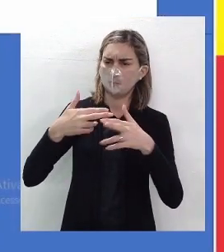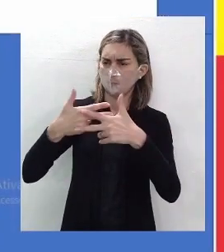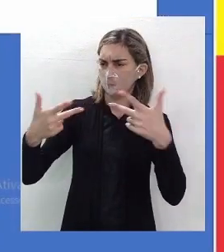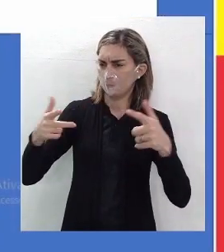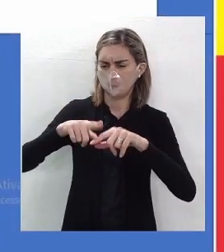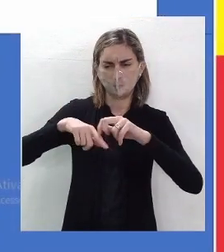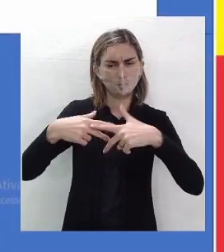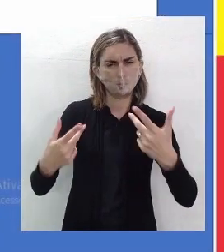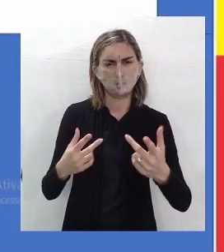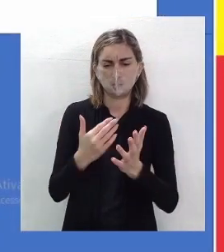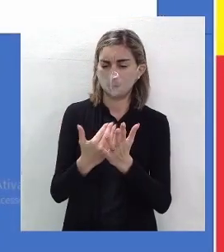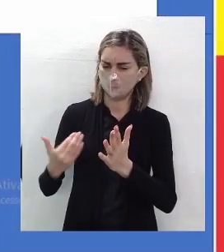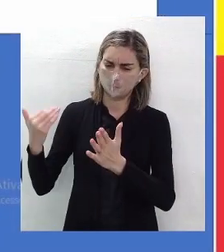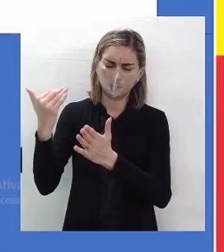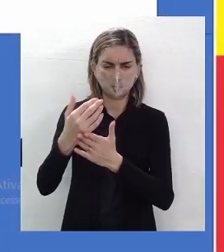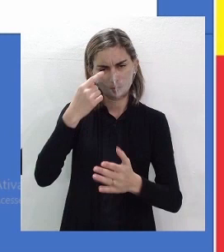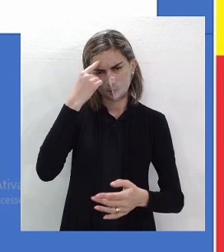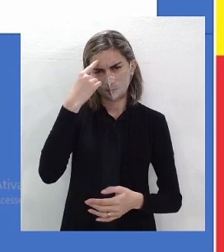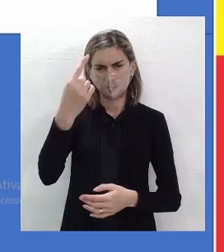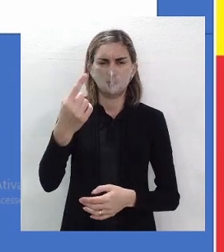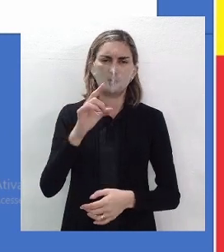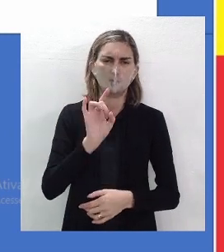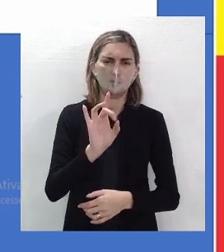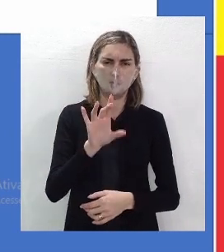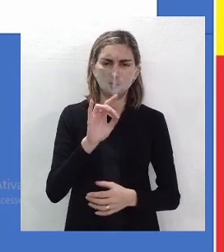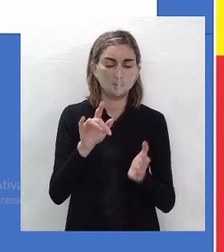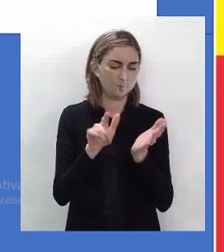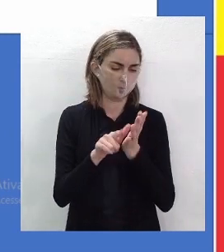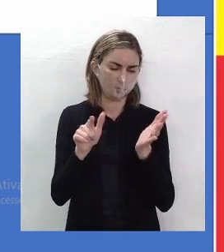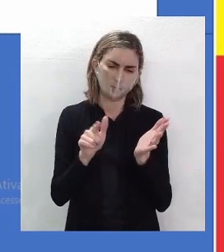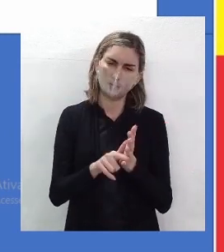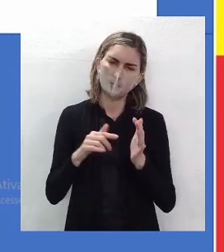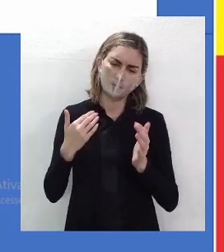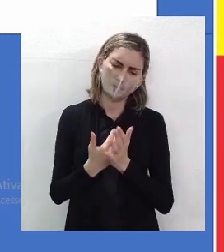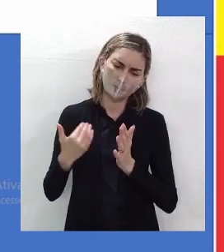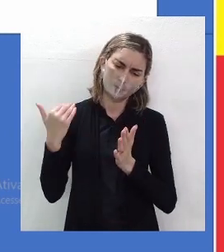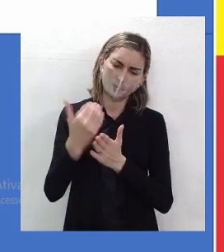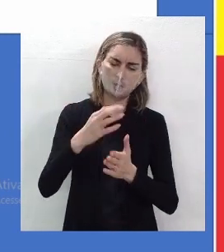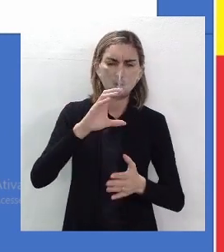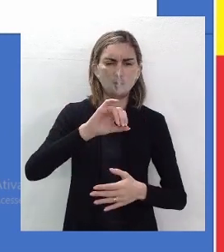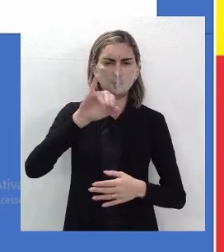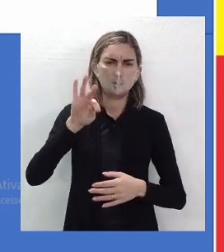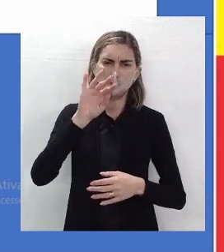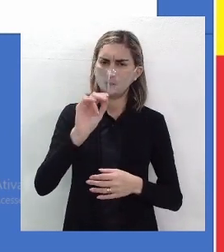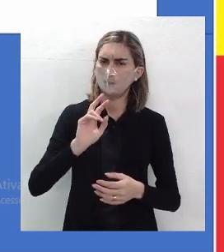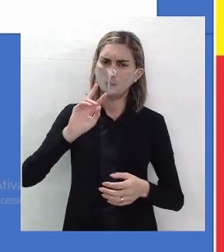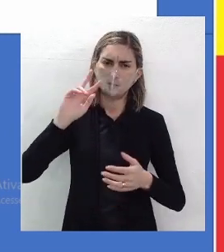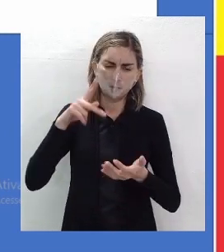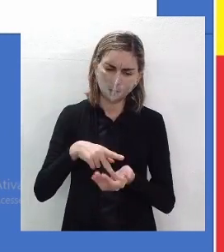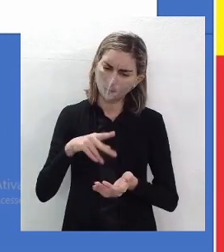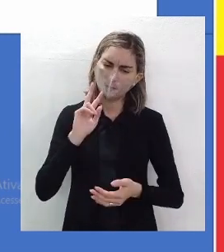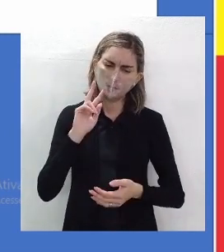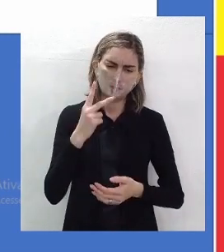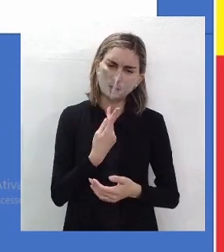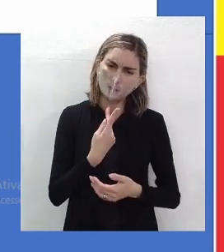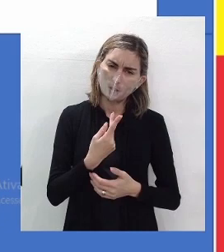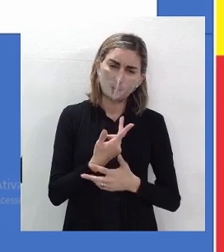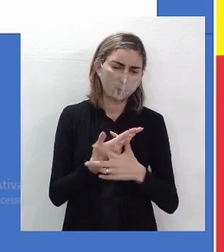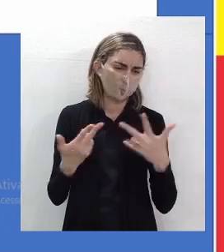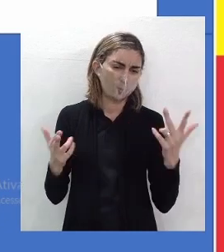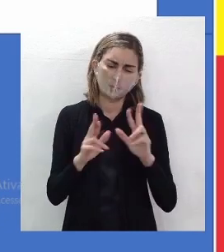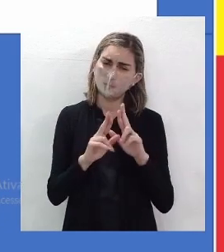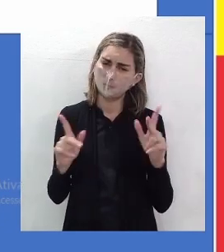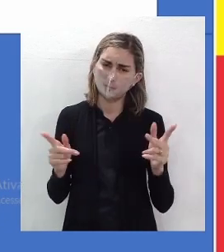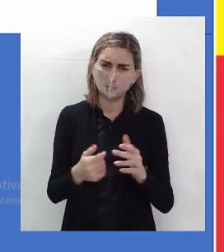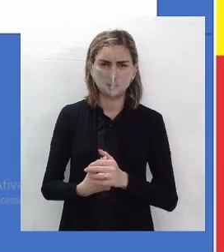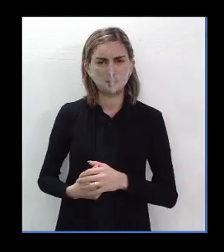e objeto. Ele ultrapassa a ideia de somente do papel e vai para o objeto real, oficial. Isso